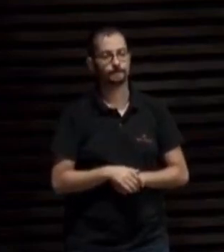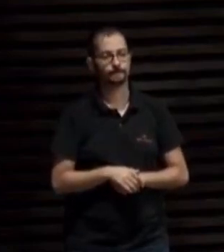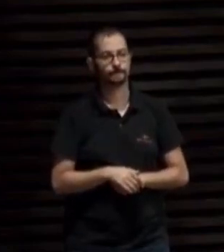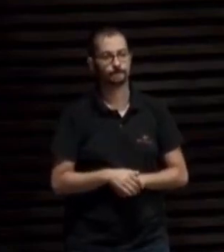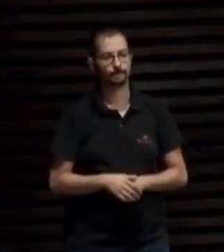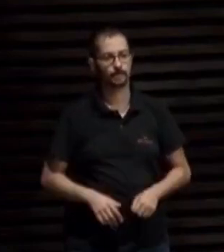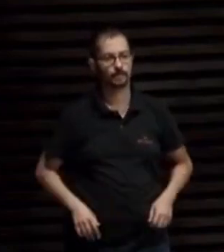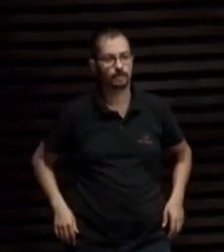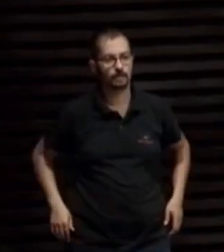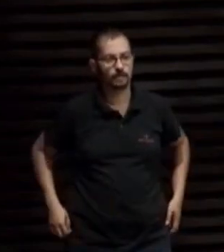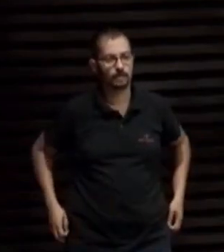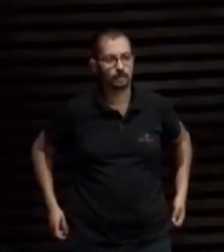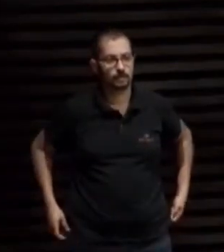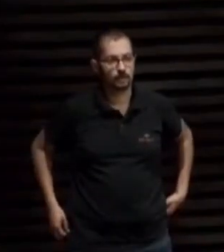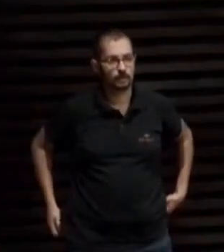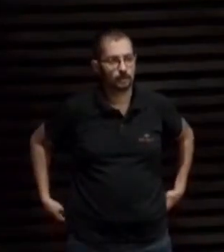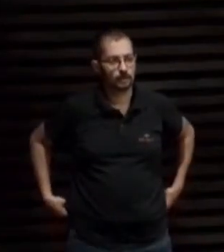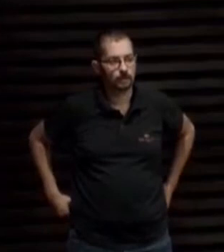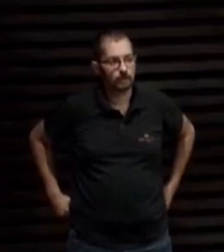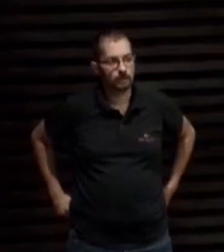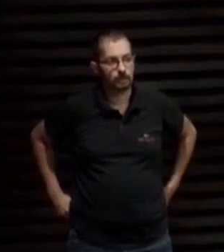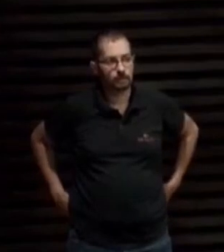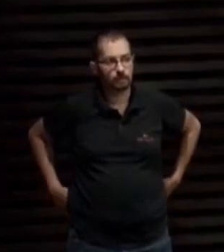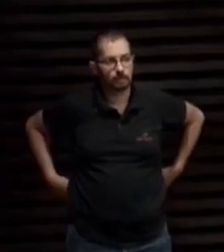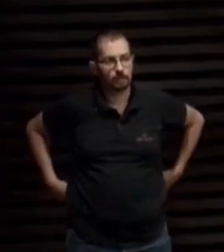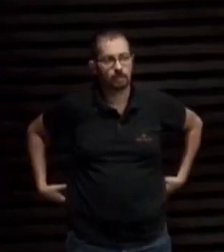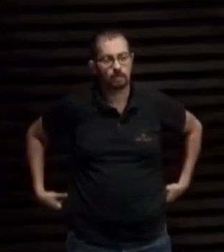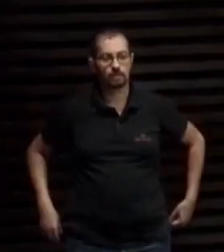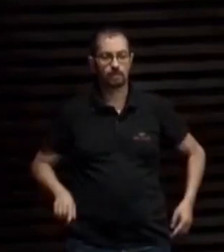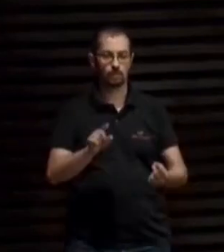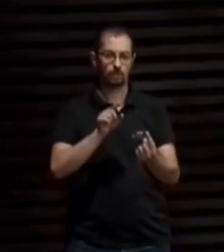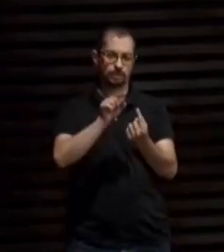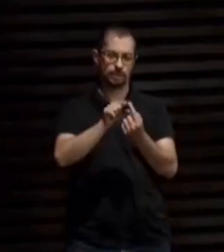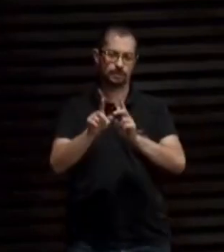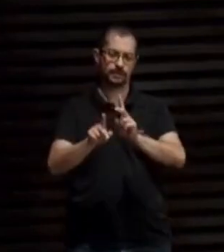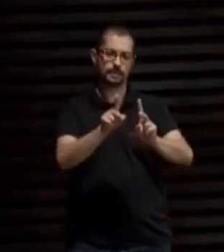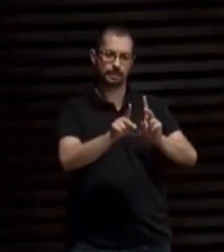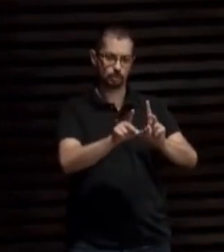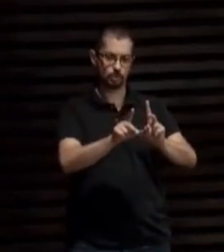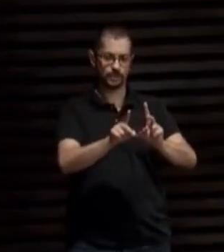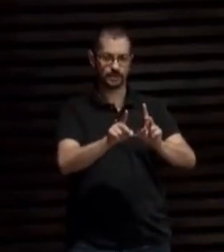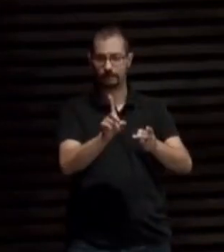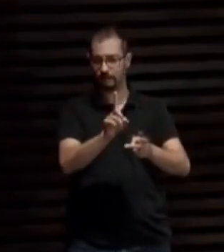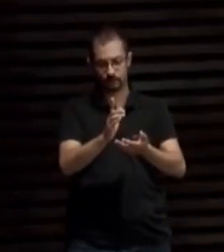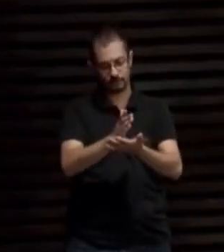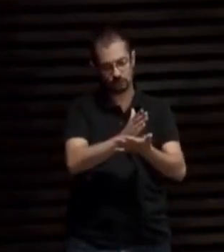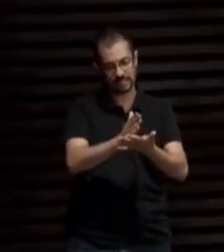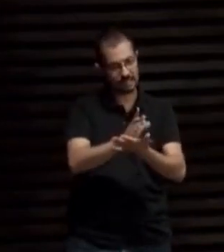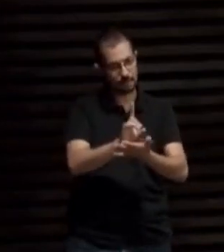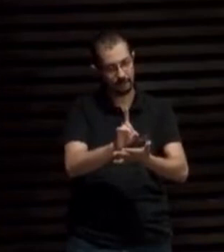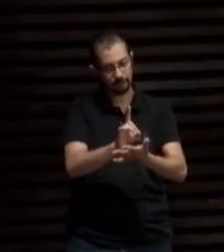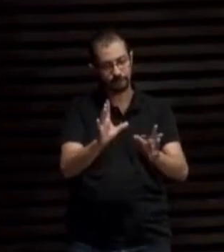Verso 21. A fim de que todos sejam um. E como és tu, ó Pai, em mim e eu em